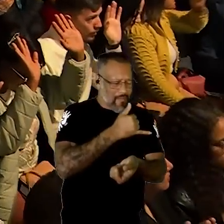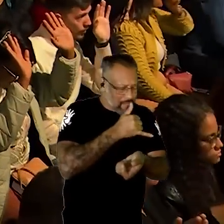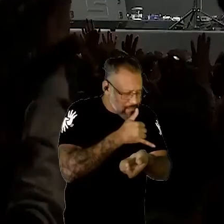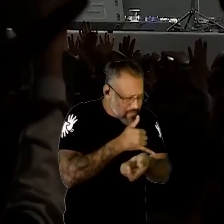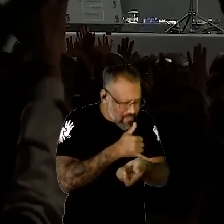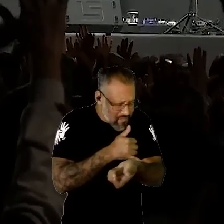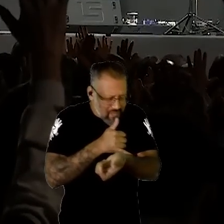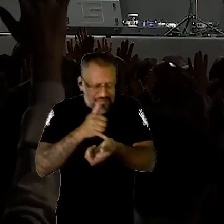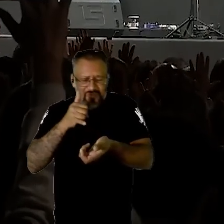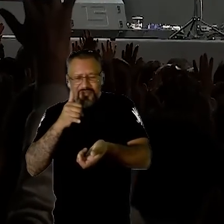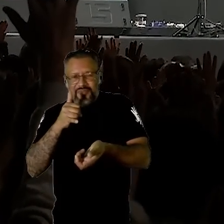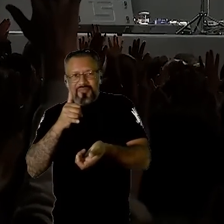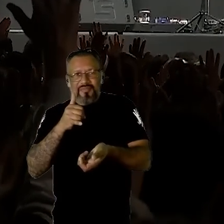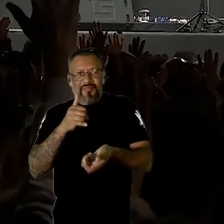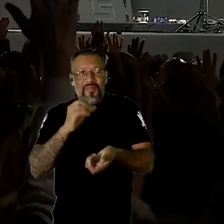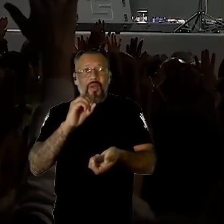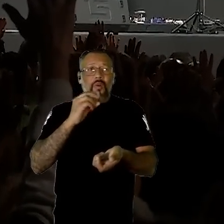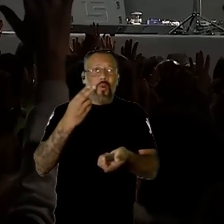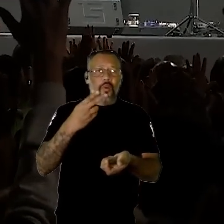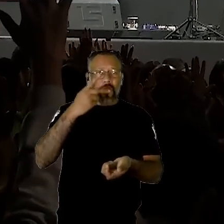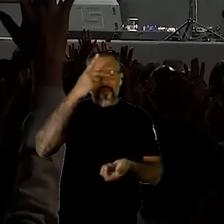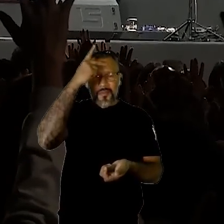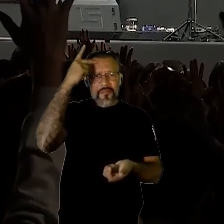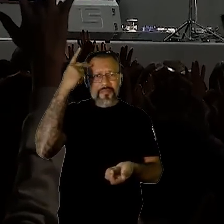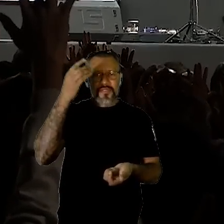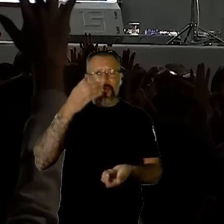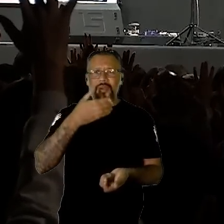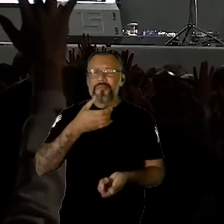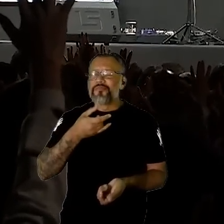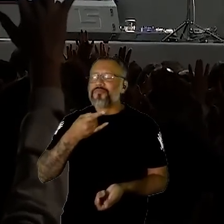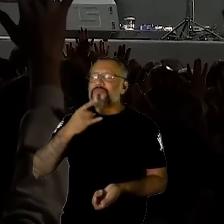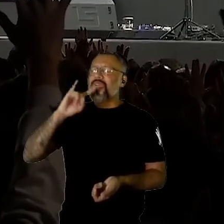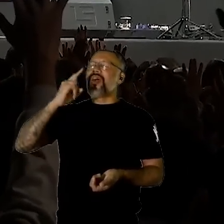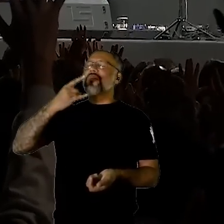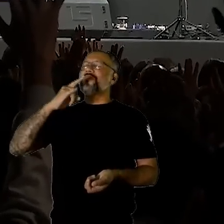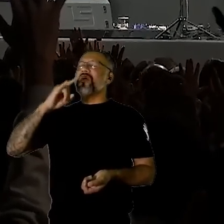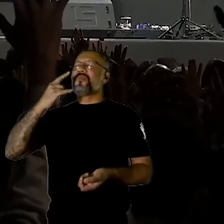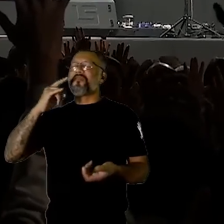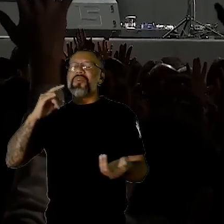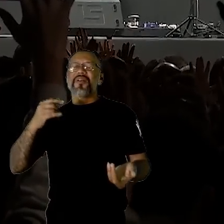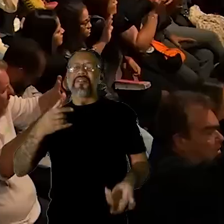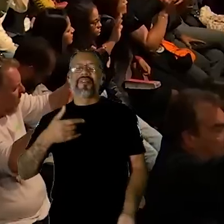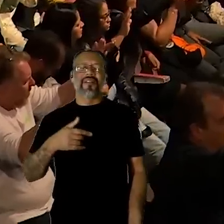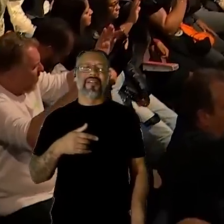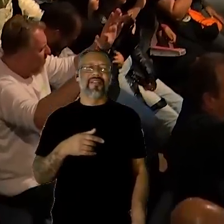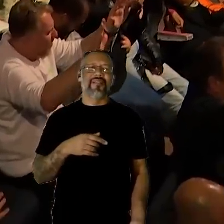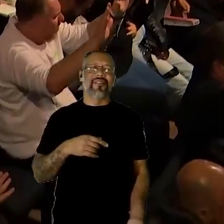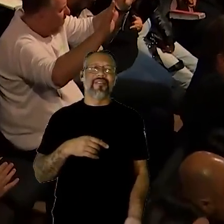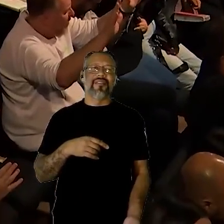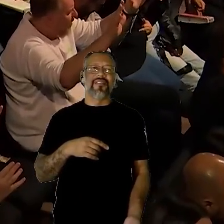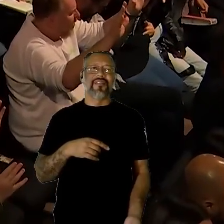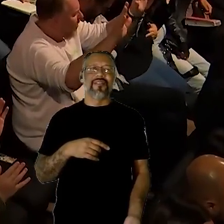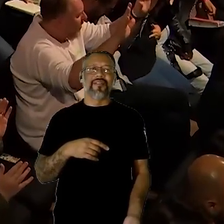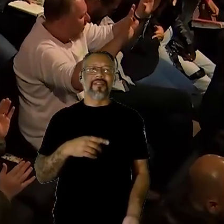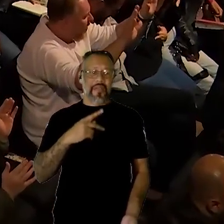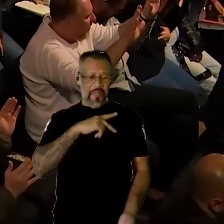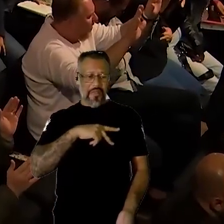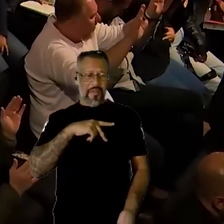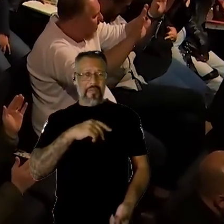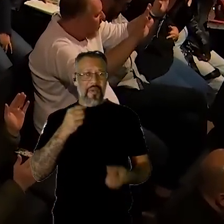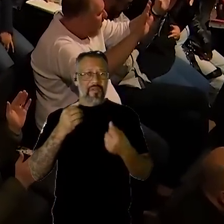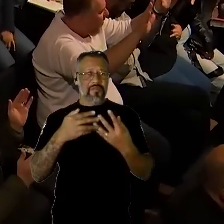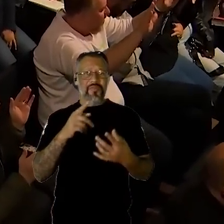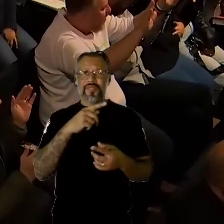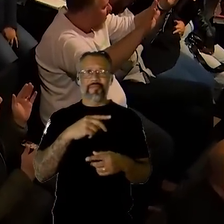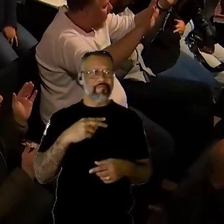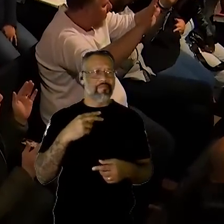um viciado em álcool quando bebe fica se vai sentir isso sem nenhum tipo de alucinógeno porque a ordem de Paulo é não precisa beber só ciência do Espírito